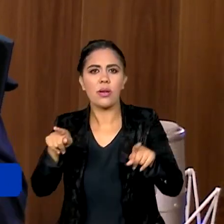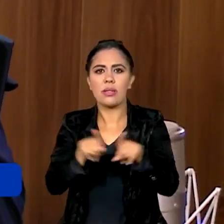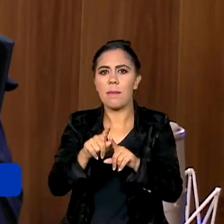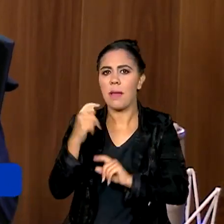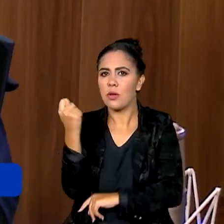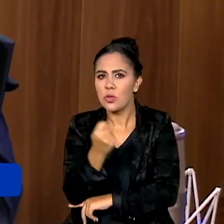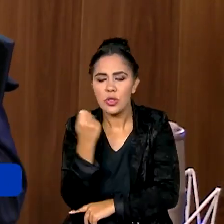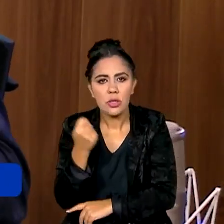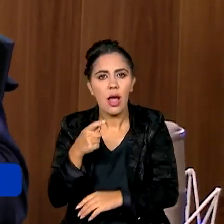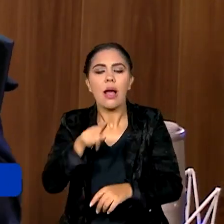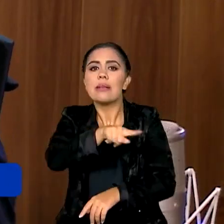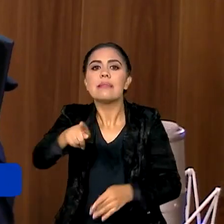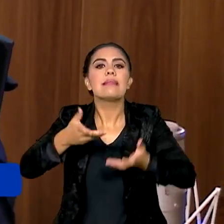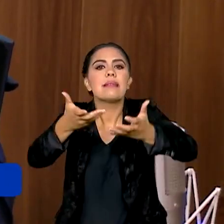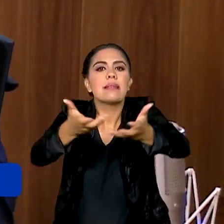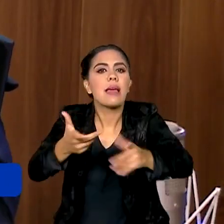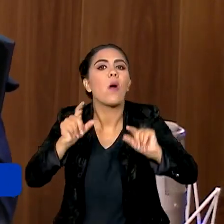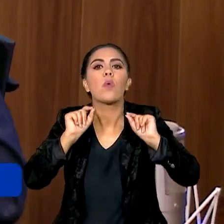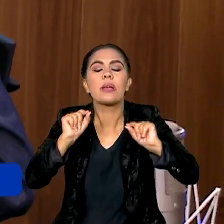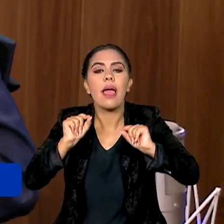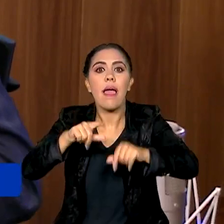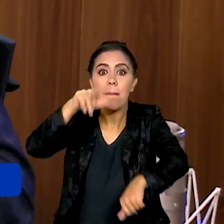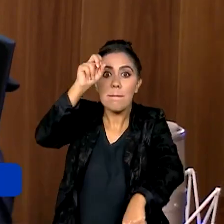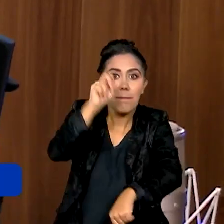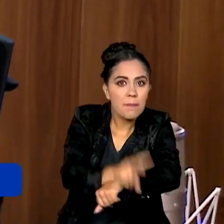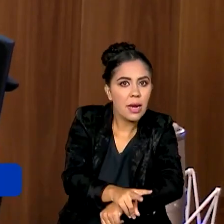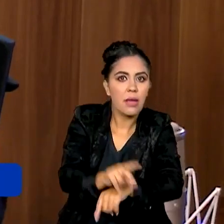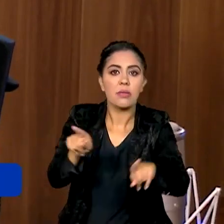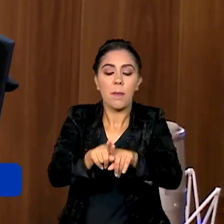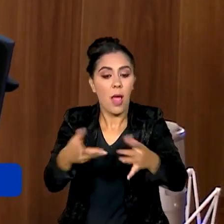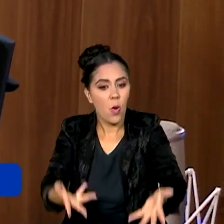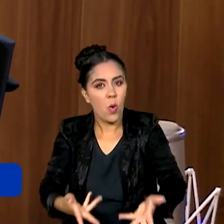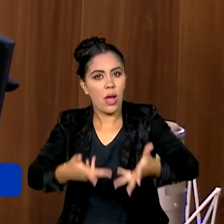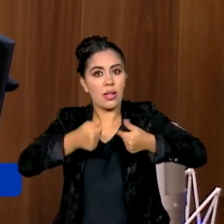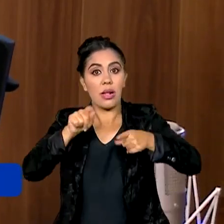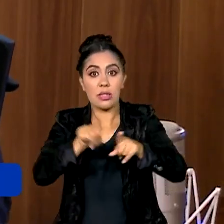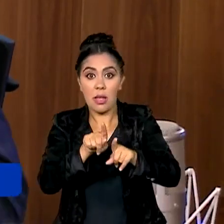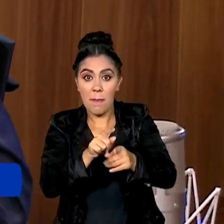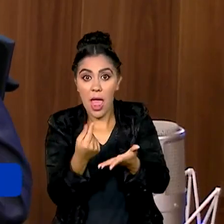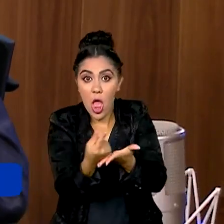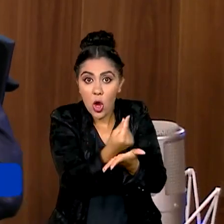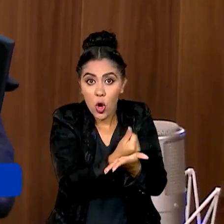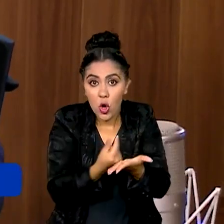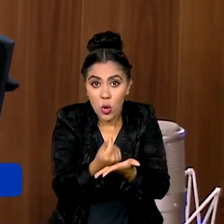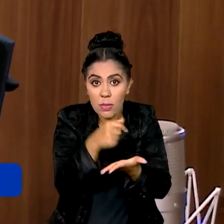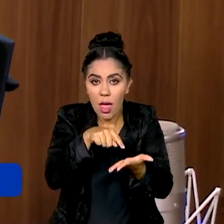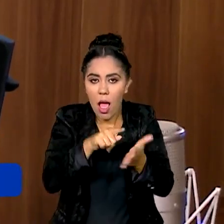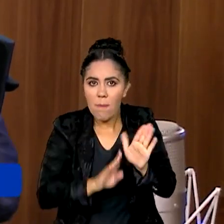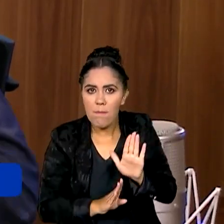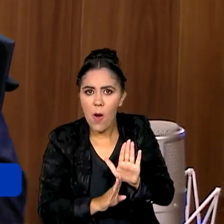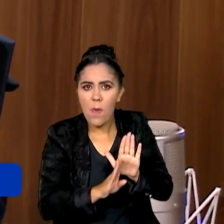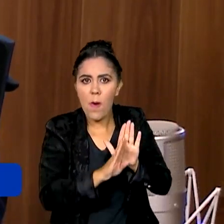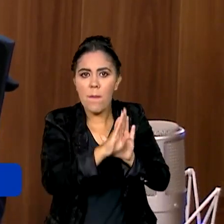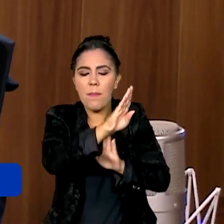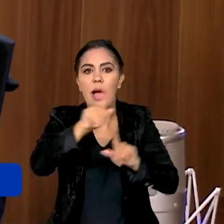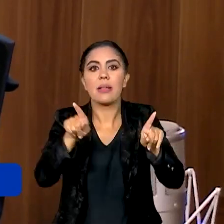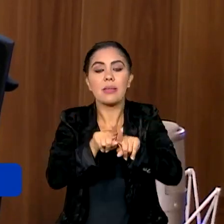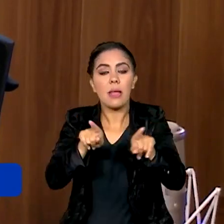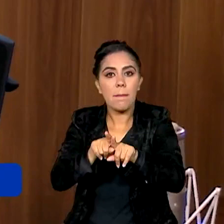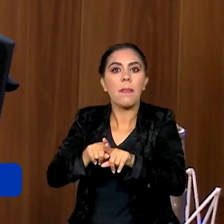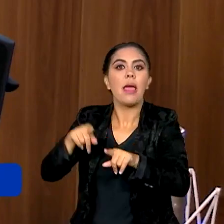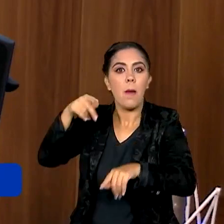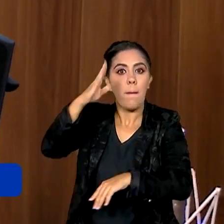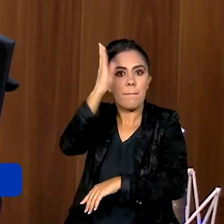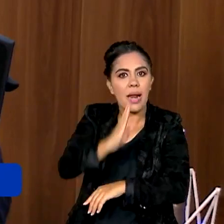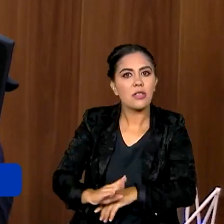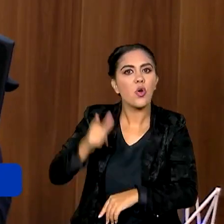de qualidade, com a melhor remuneração, e a economia crescendo como está crescendo. E o país abrindo as portas do mundo,